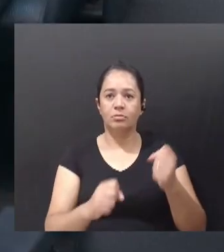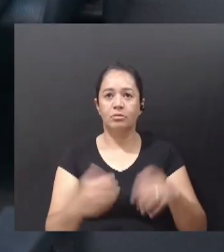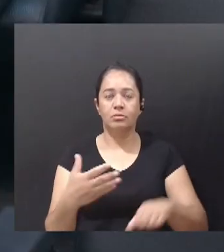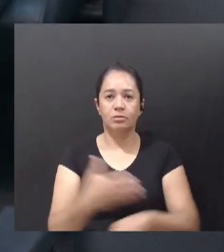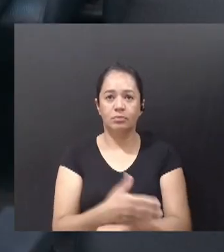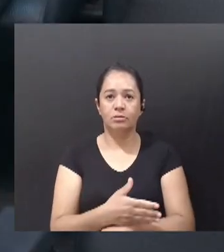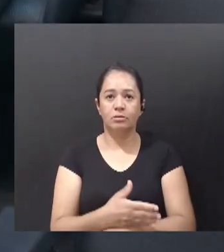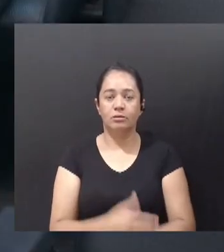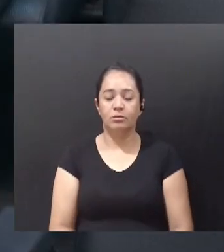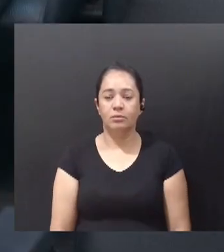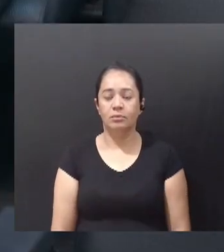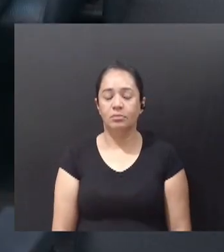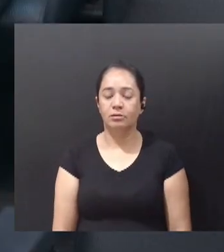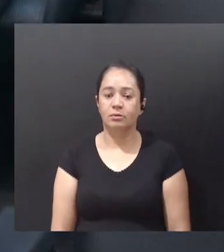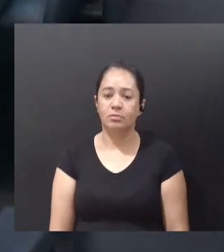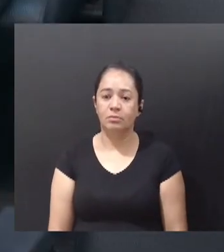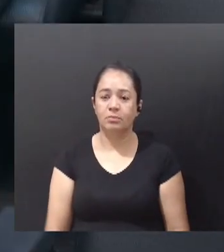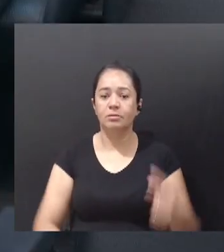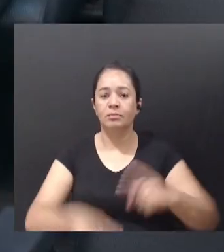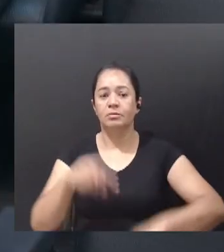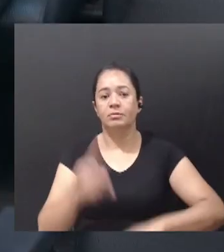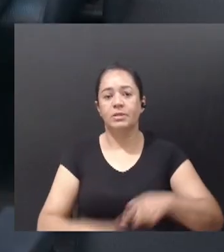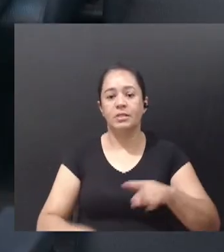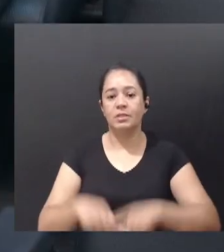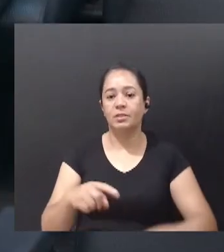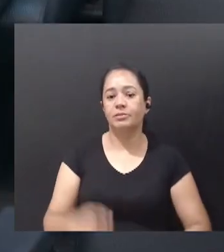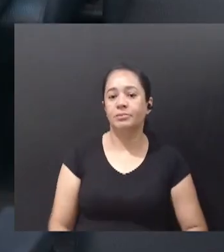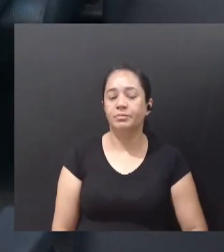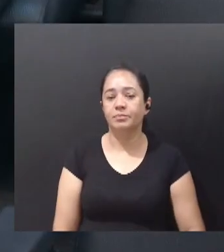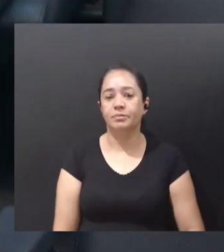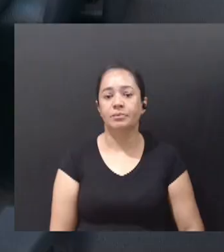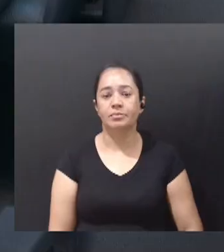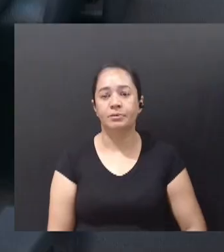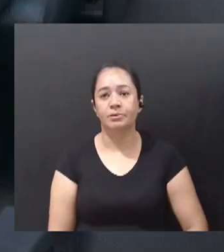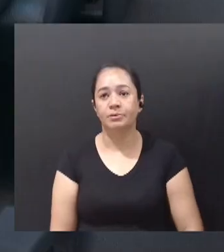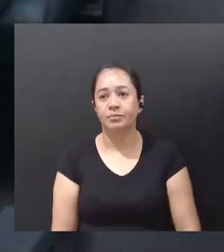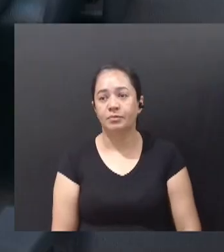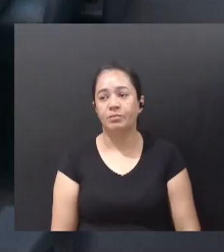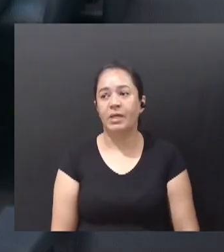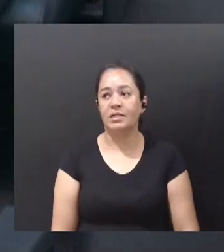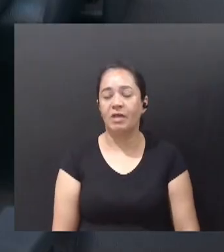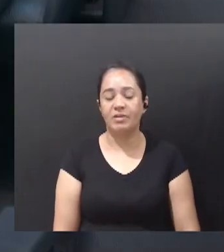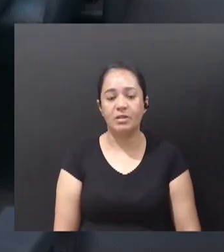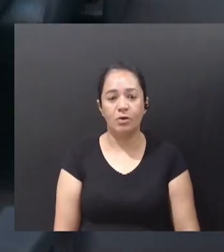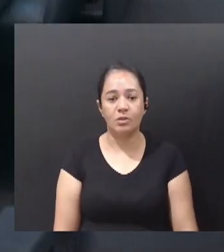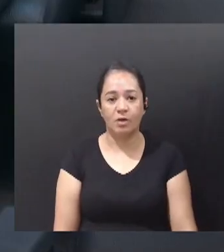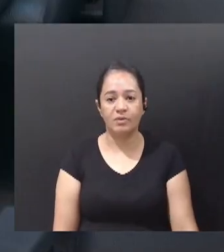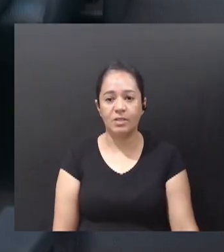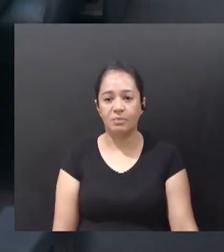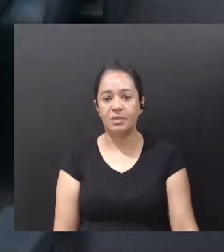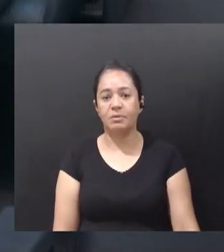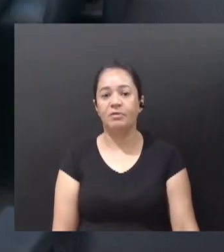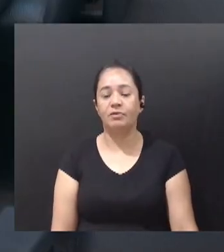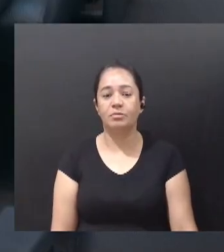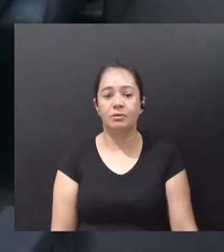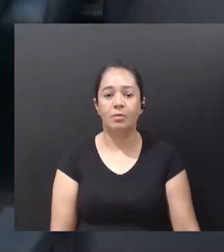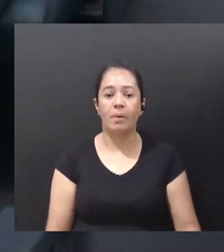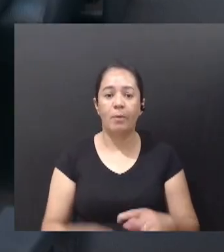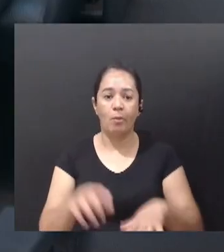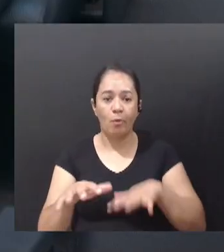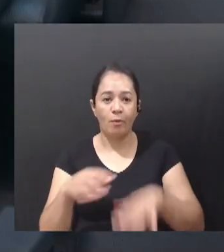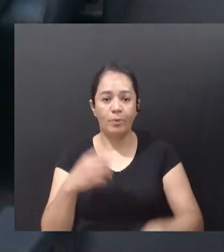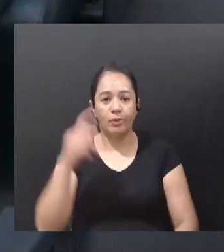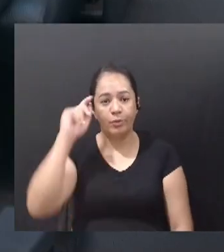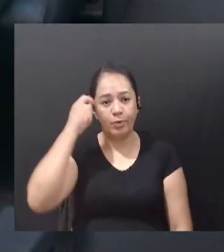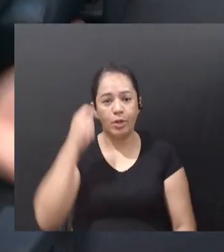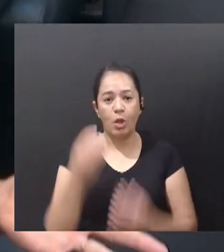questões materiais, enquanto outras pessoas não tinham. Então, deixo aqui consignado a pergunta à mesa em relação a como que vocês